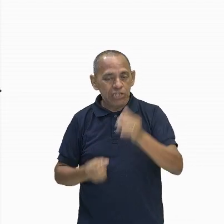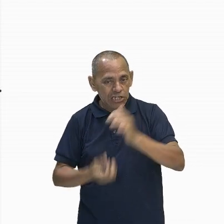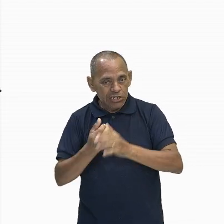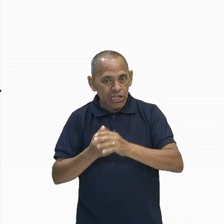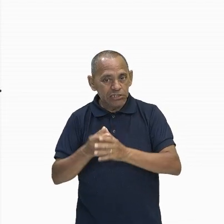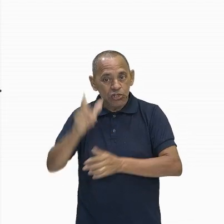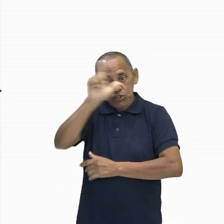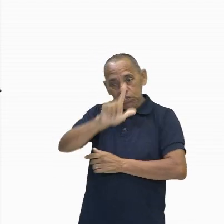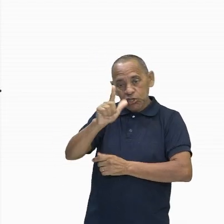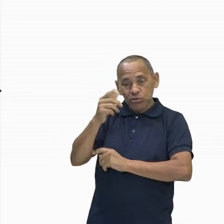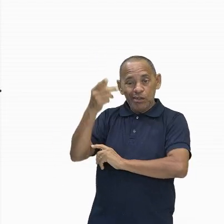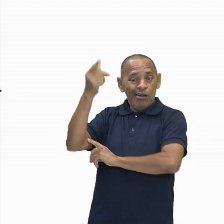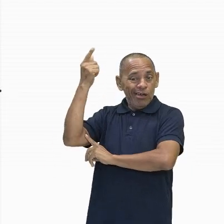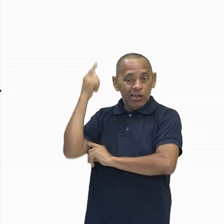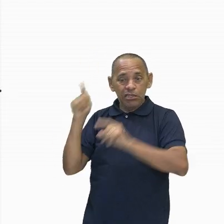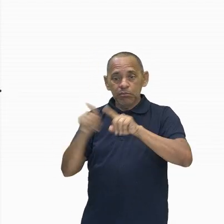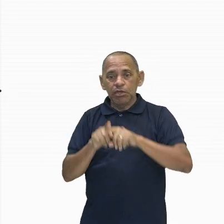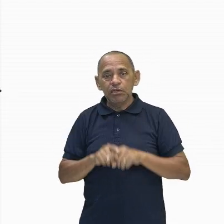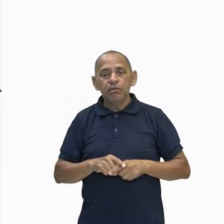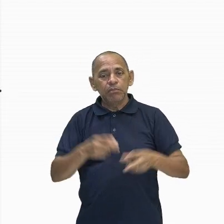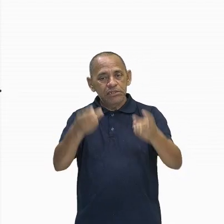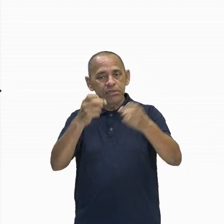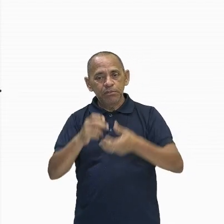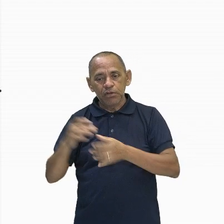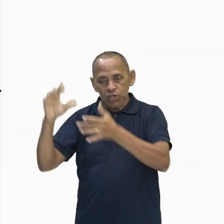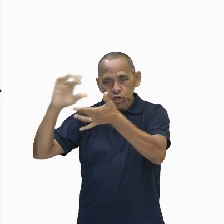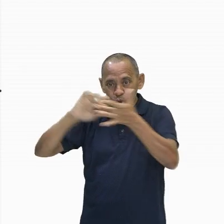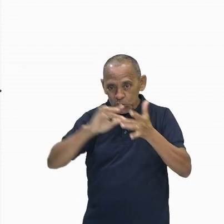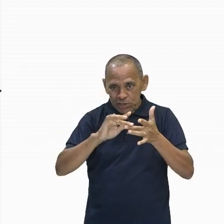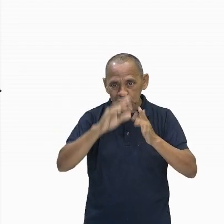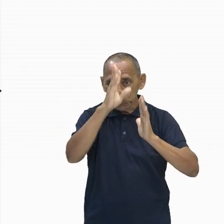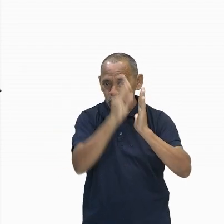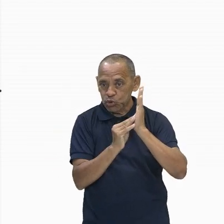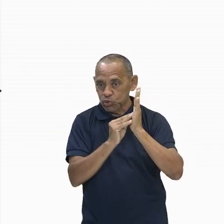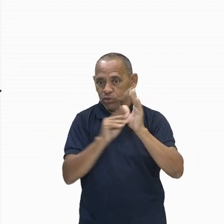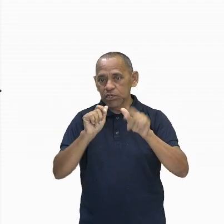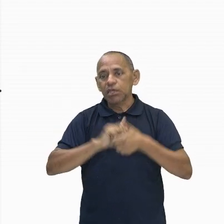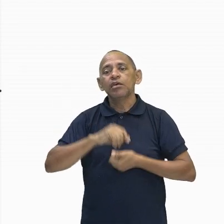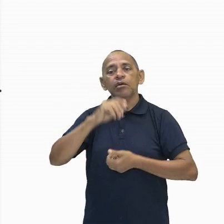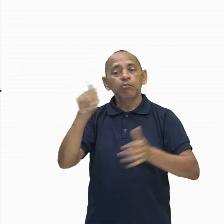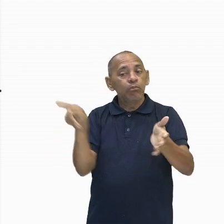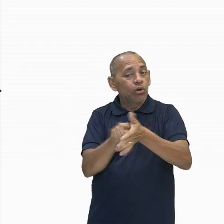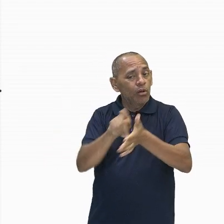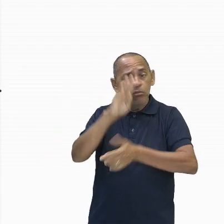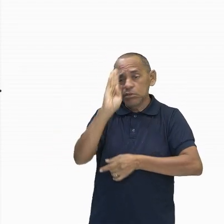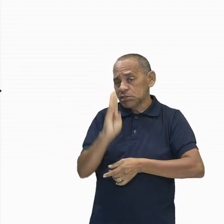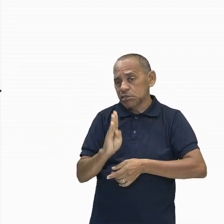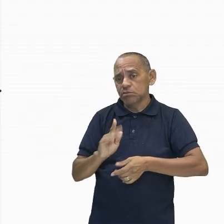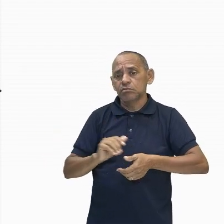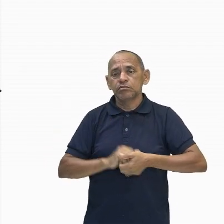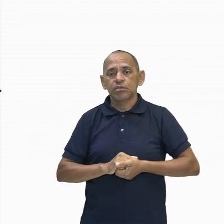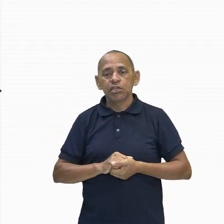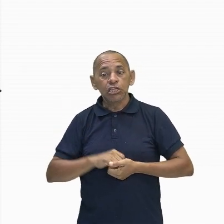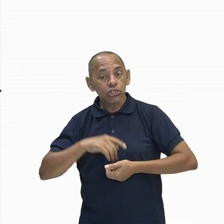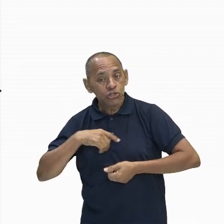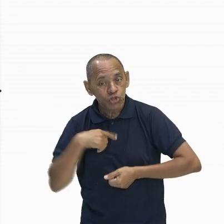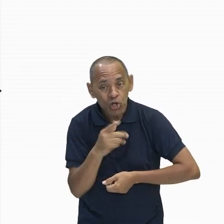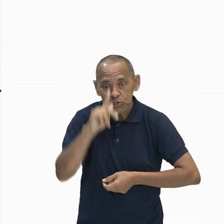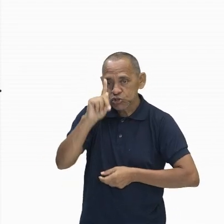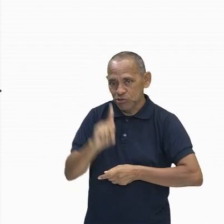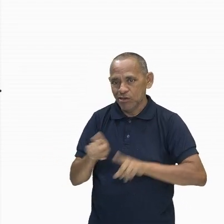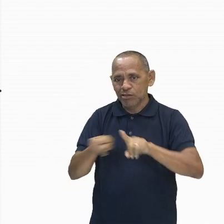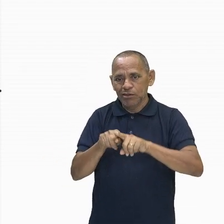literatura, mas vejam que o contexto, o conteúdo é brasileiro. É a nossa história em um